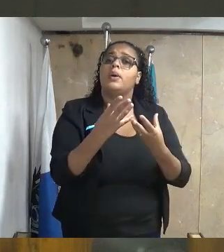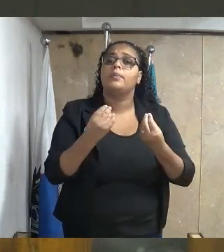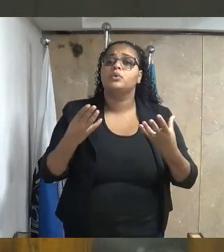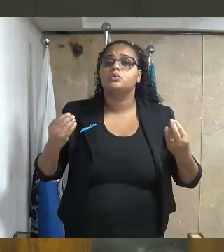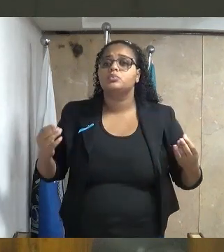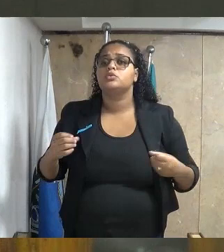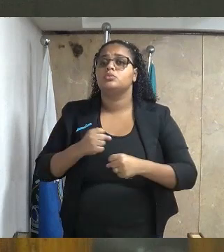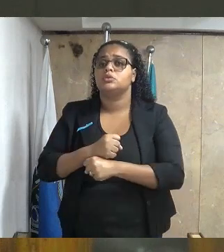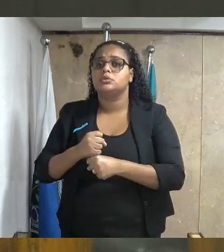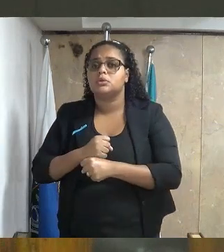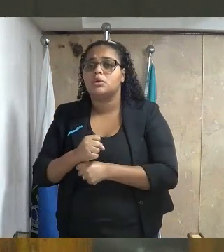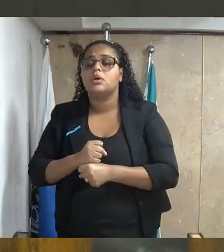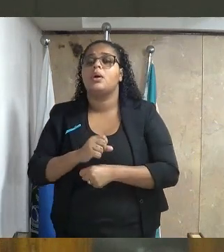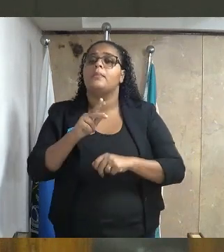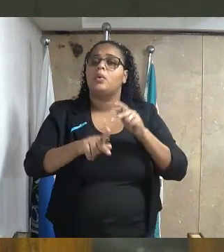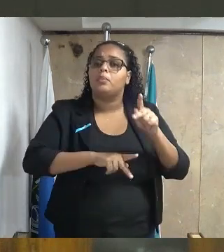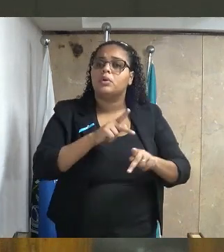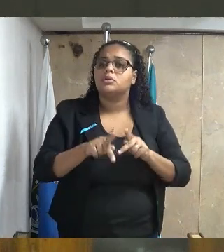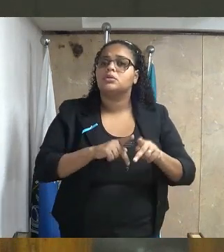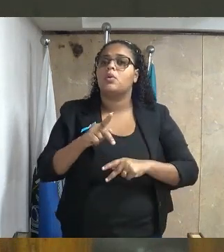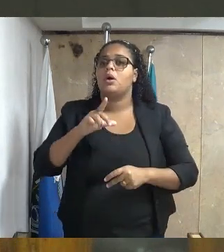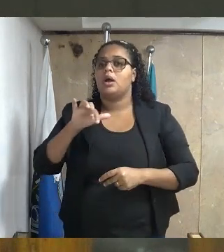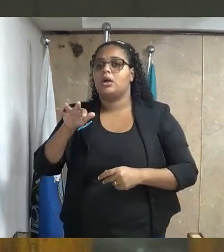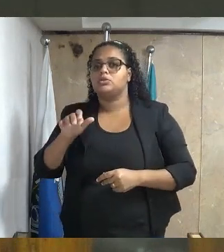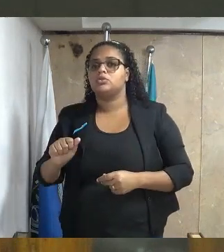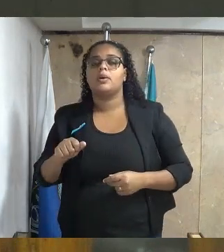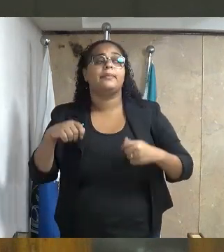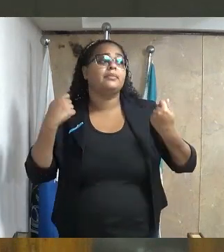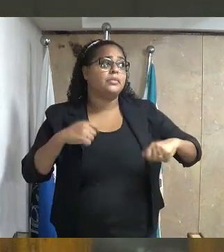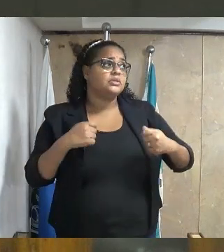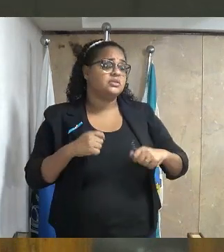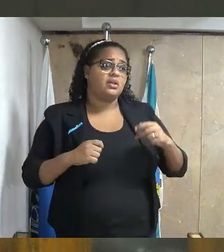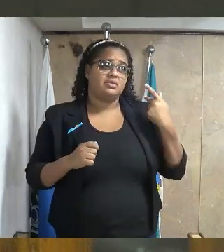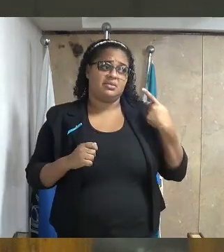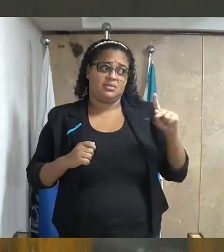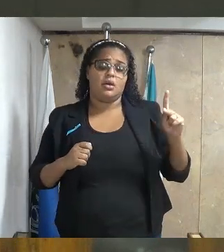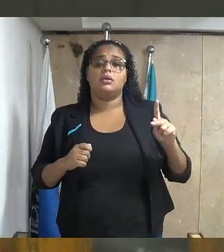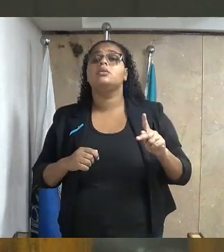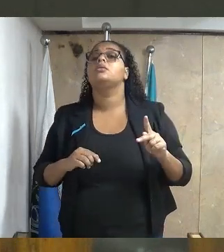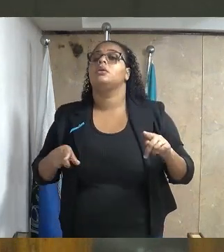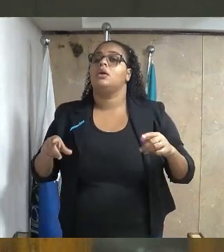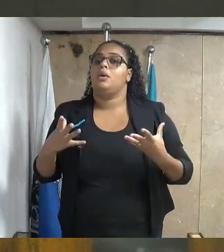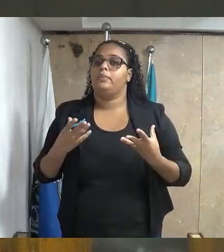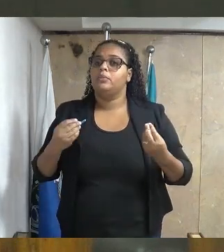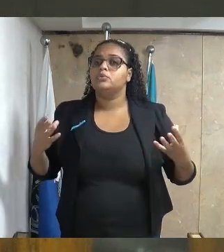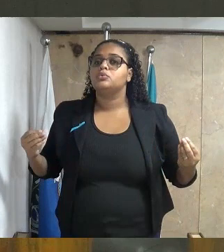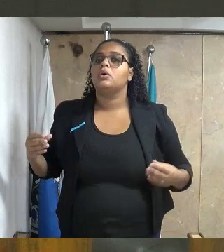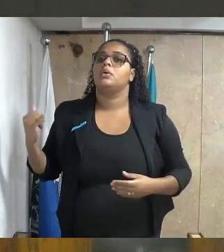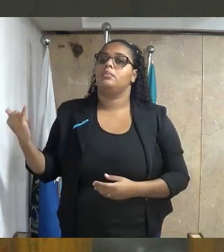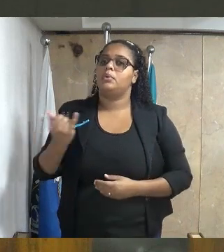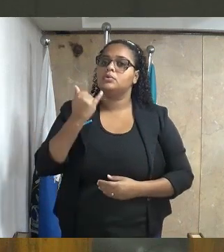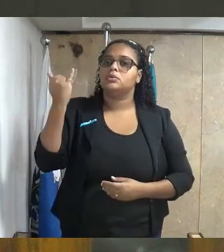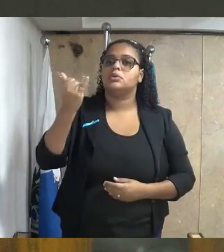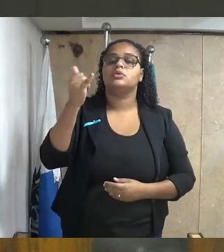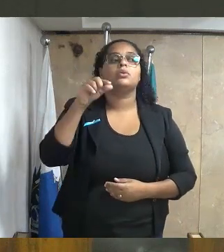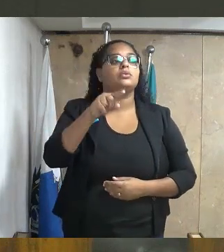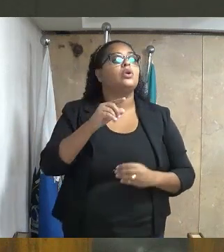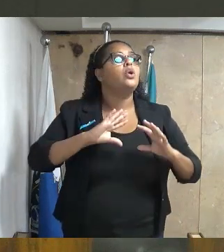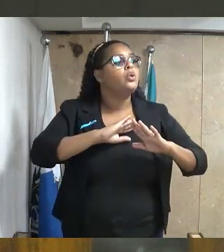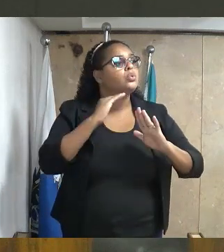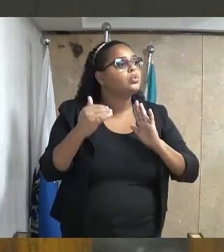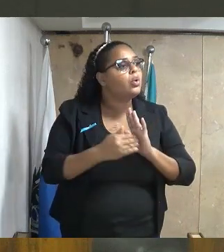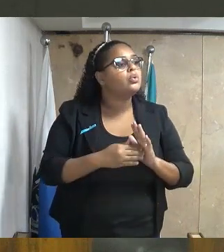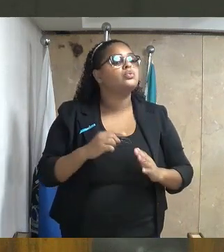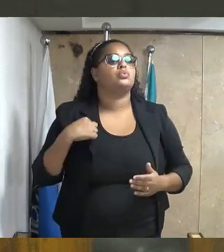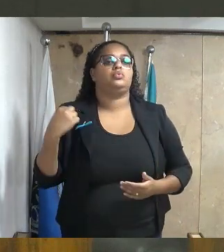porque a população de Duque de Caxias precisa dele, e ele é muito importante, não só para a população, mas para todos nós